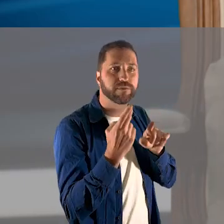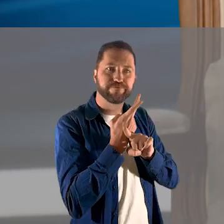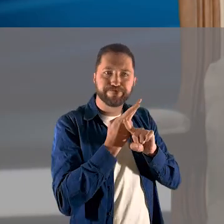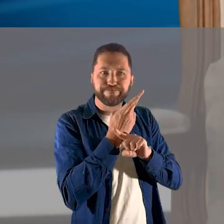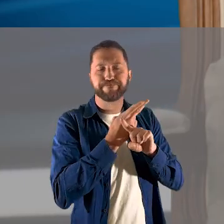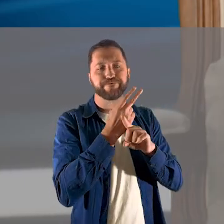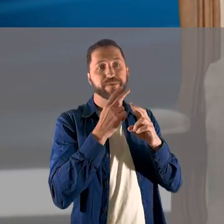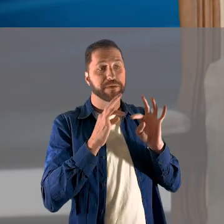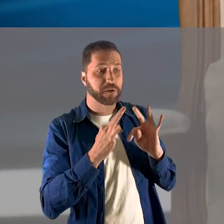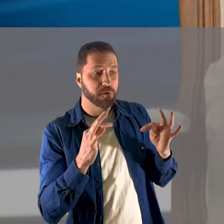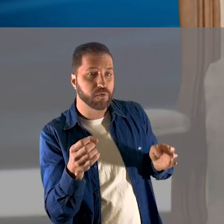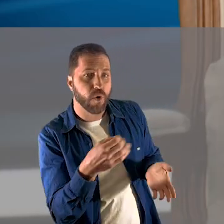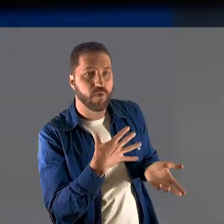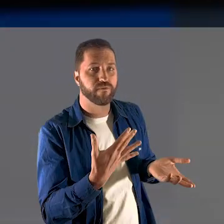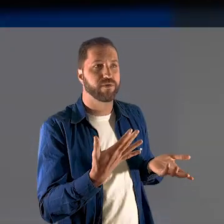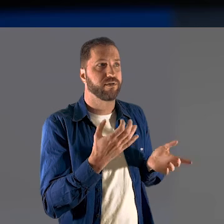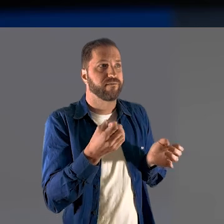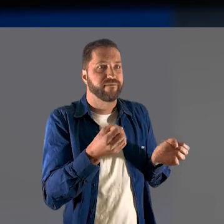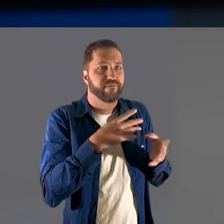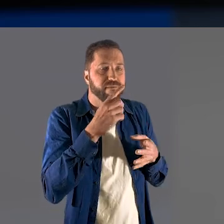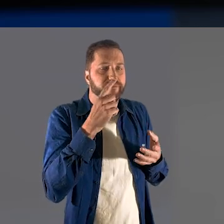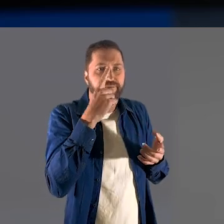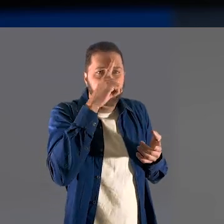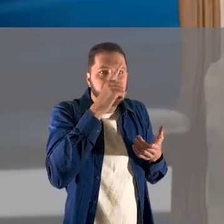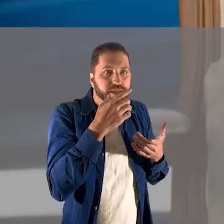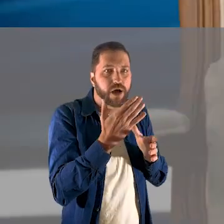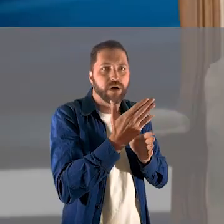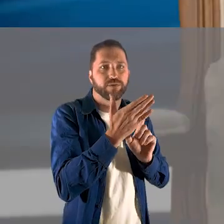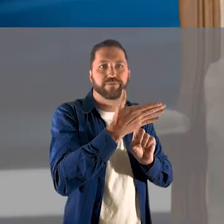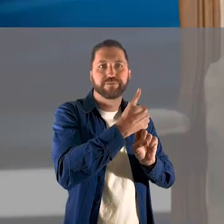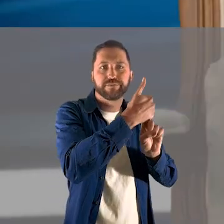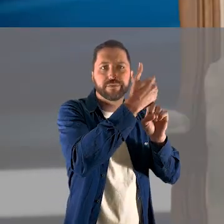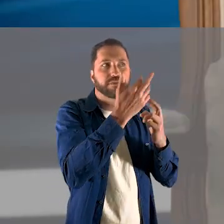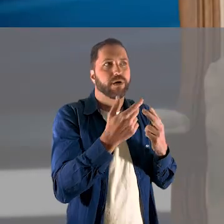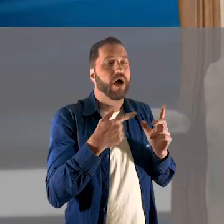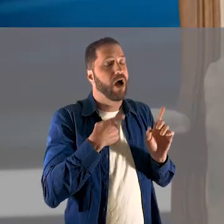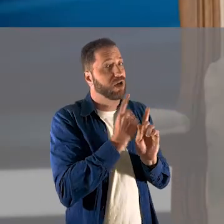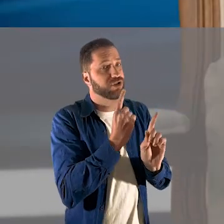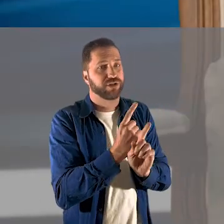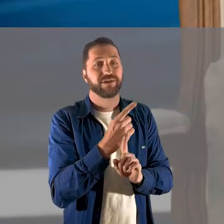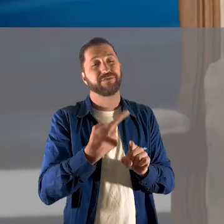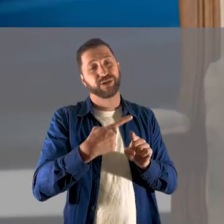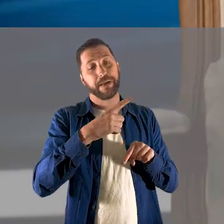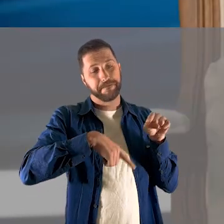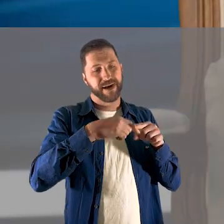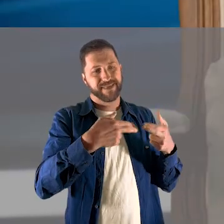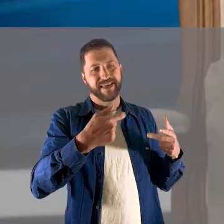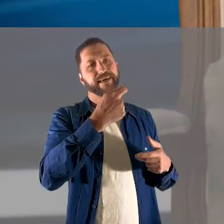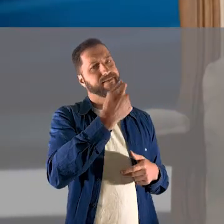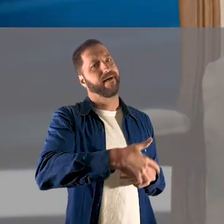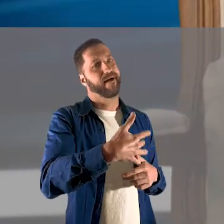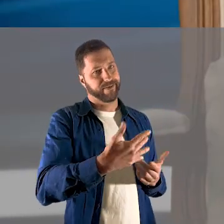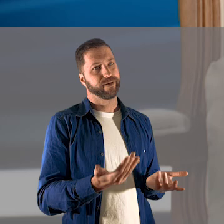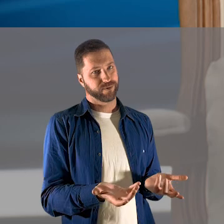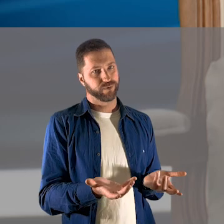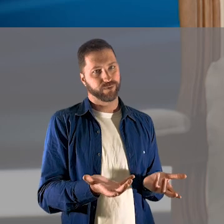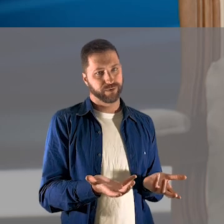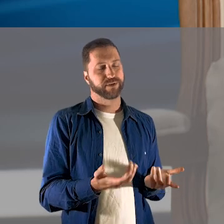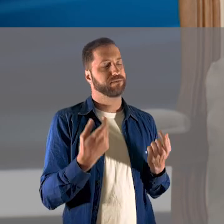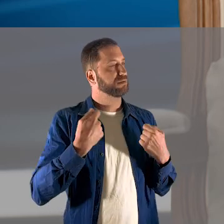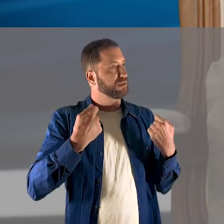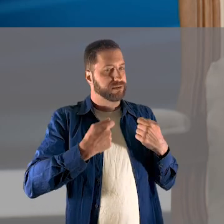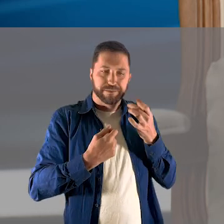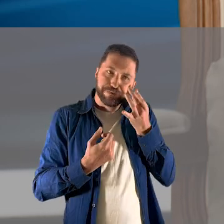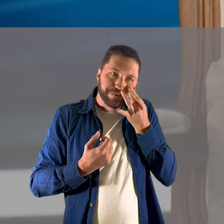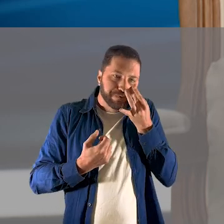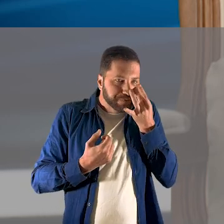em termos de tecnológicos de máquinas etc que também essas máquinas são muito caras é então você também tem que